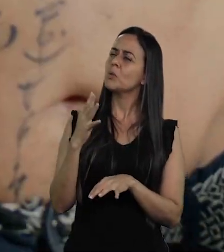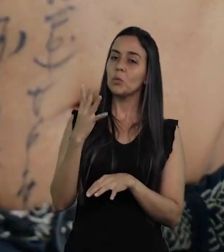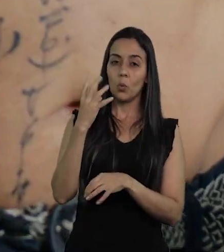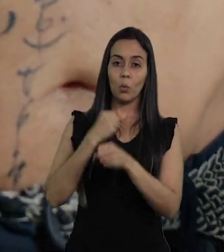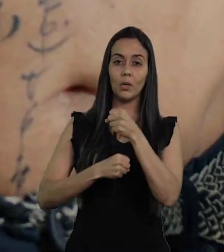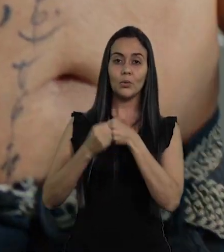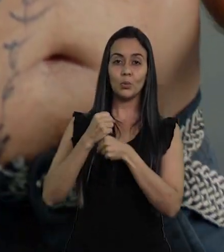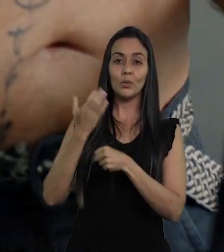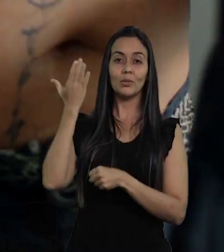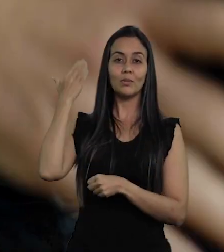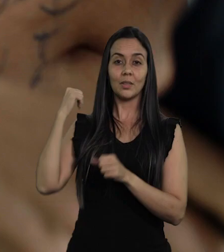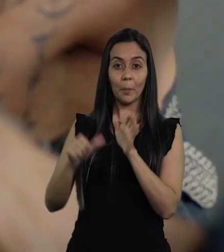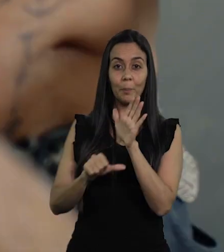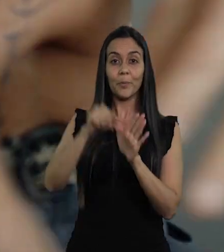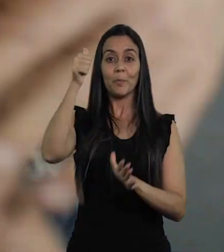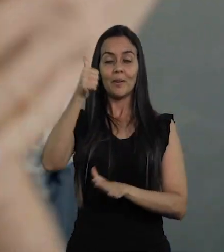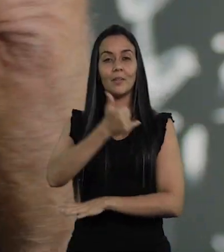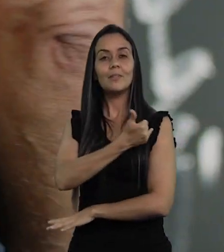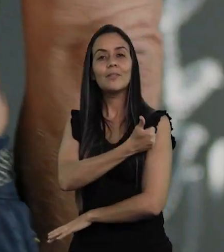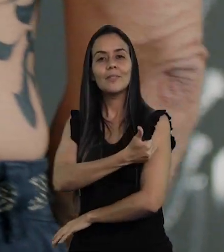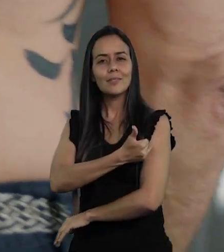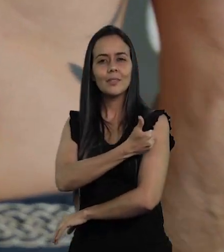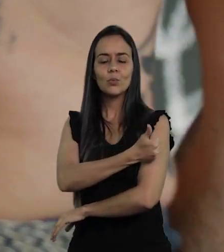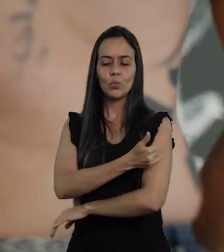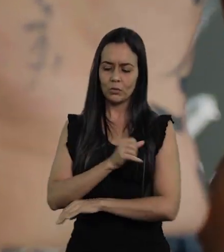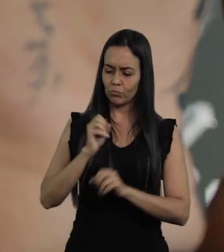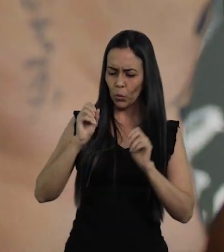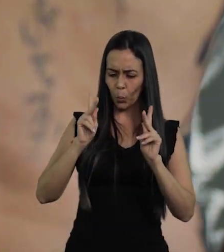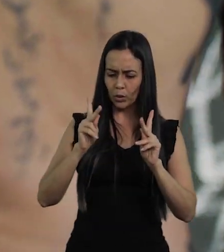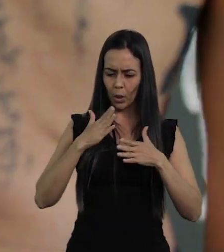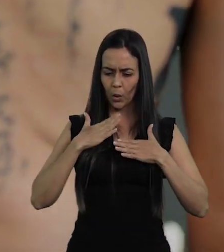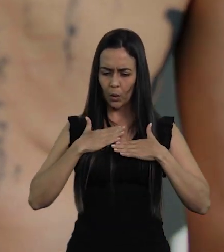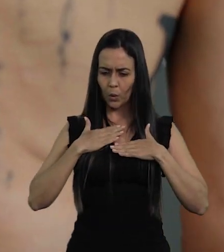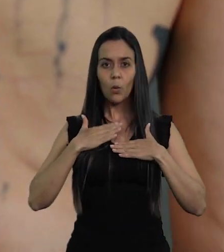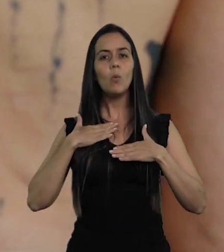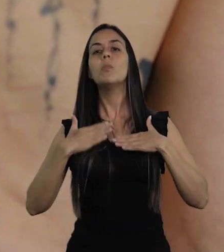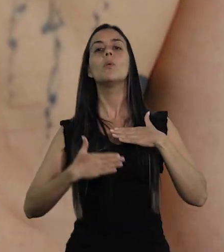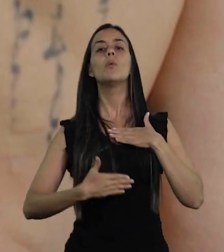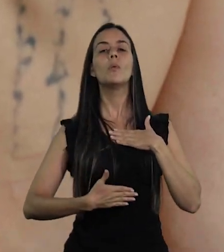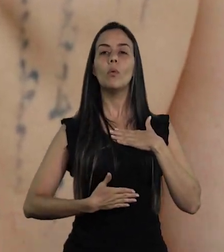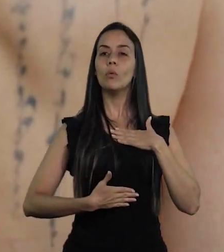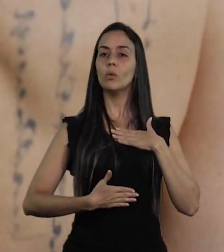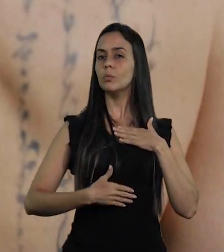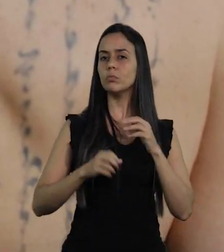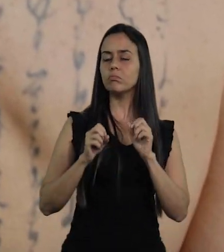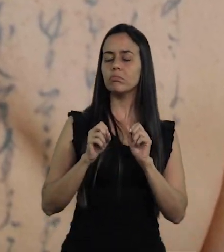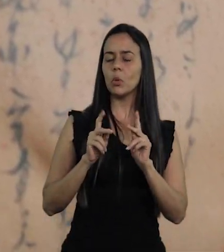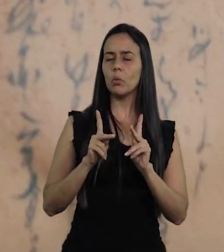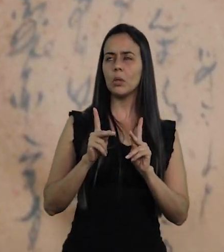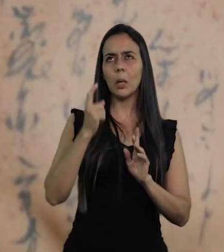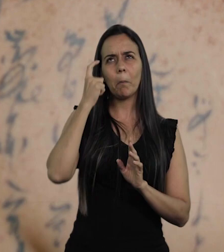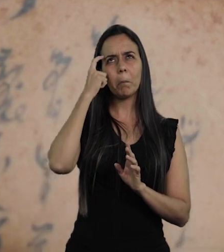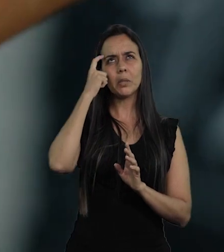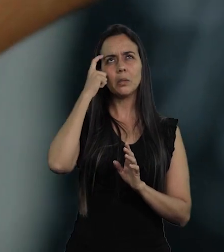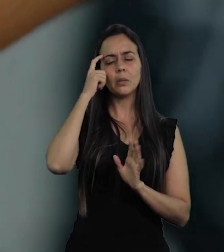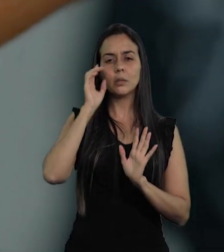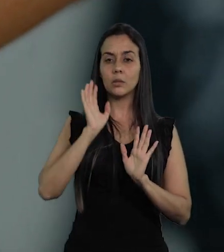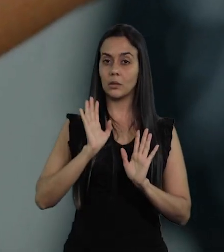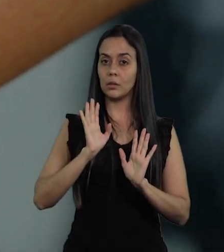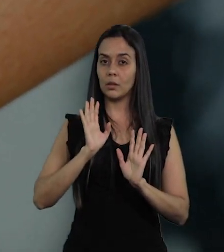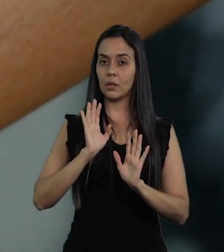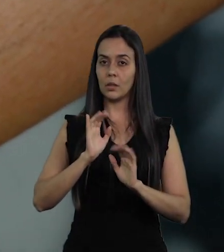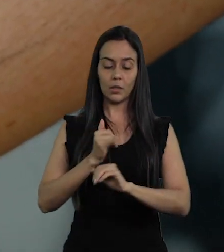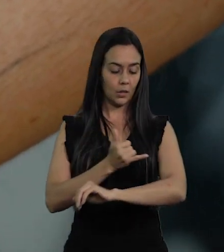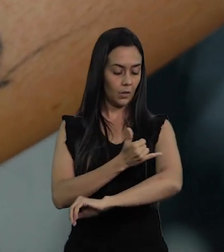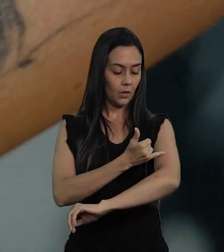atrás, que era, eu falei, bom, agora o meu corpo, ele está entregue, né? Eu acho que tem uma certa simetria